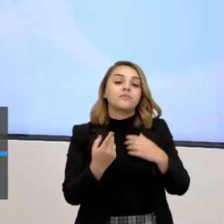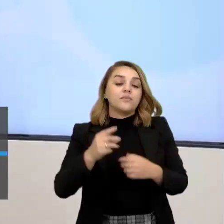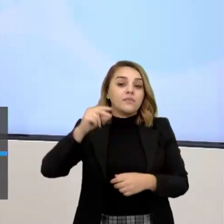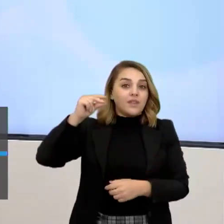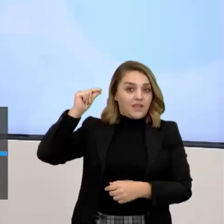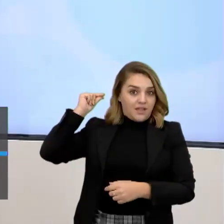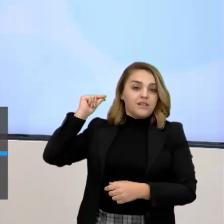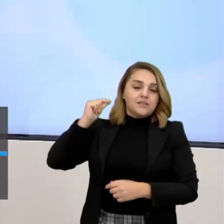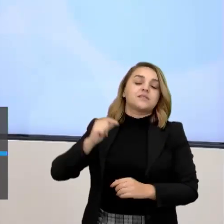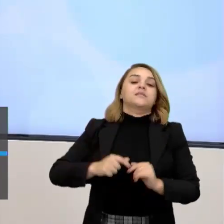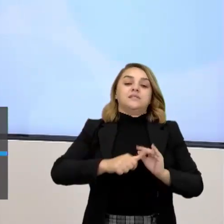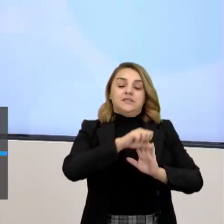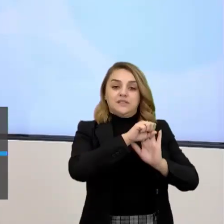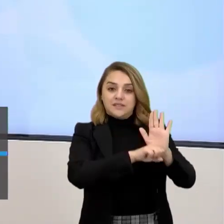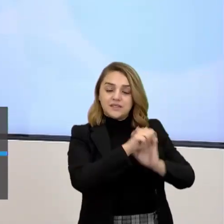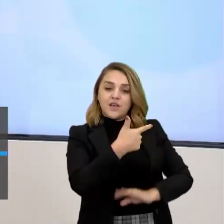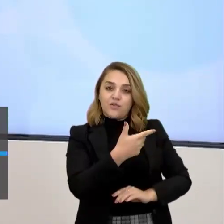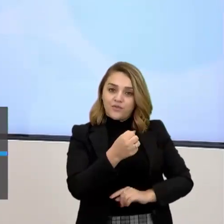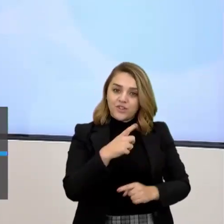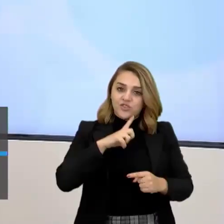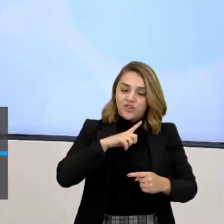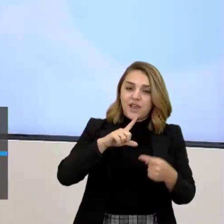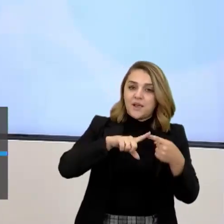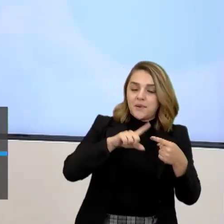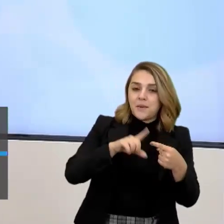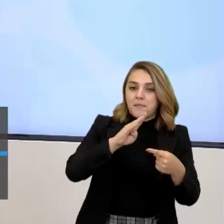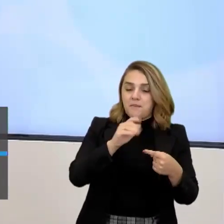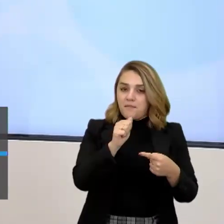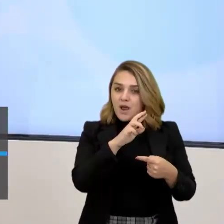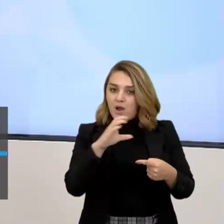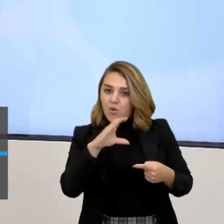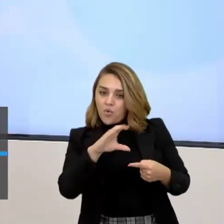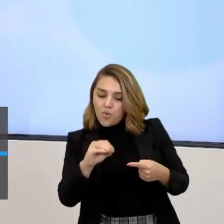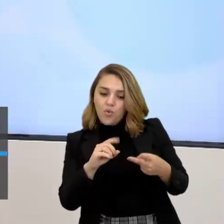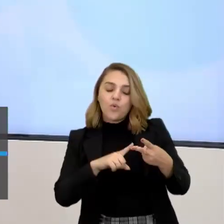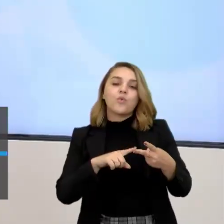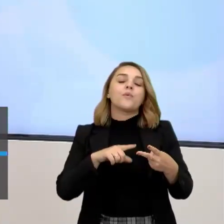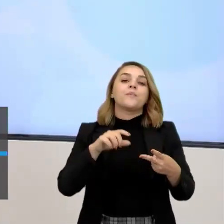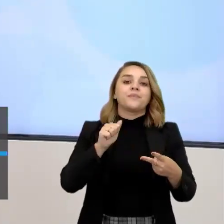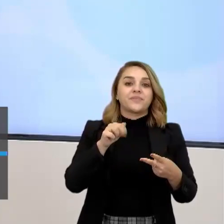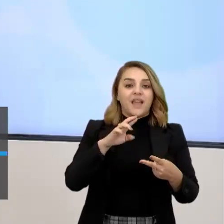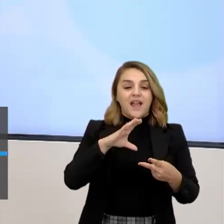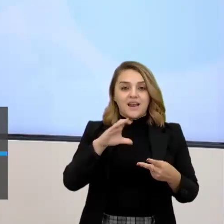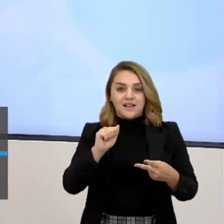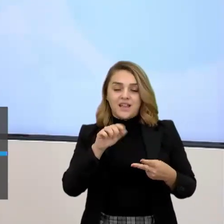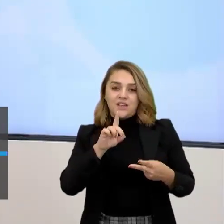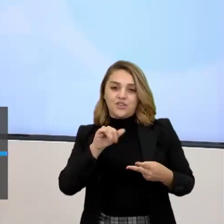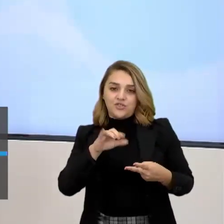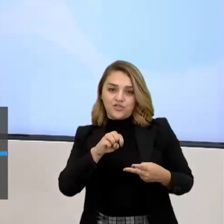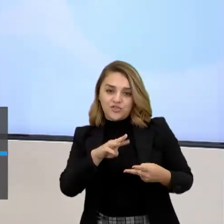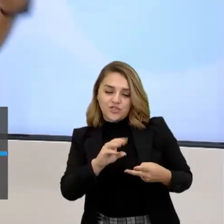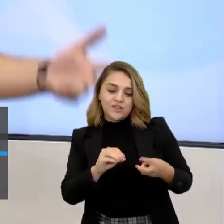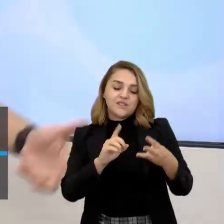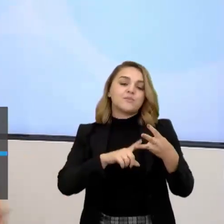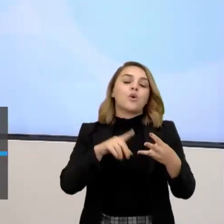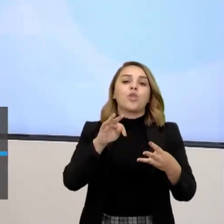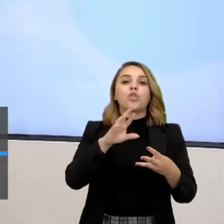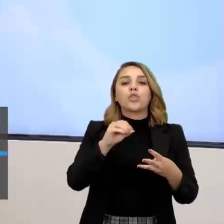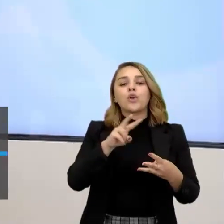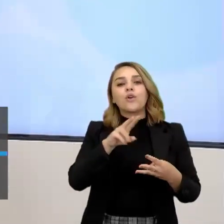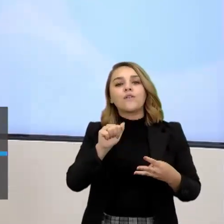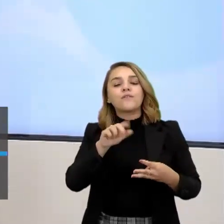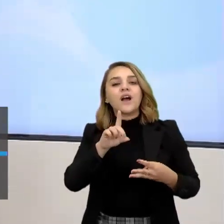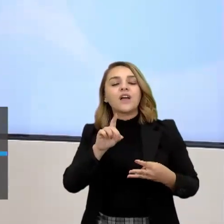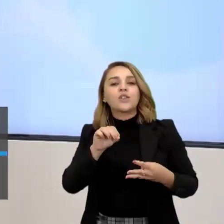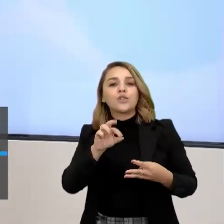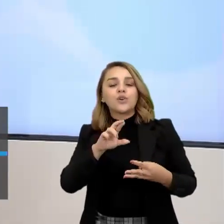Antes do século XX, nós tínhamos barroco, arcadismo, trovadorismo, classicismo,